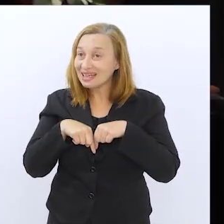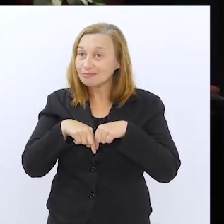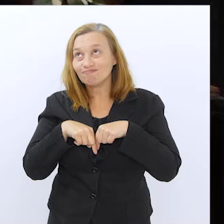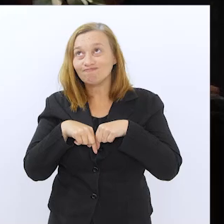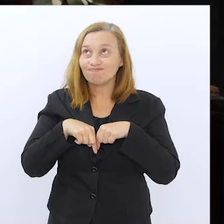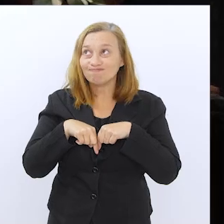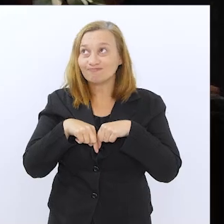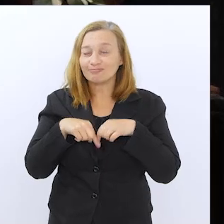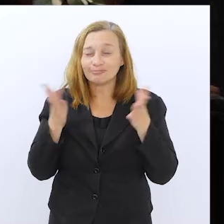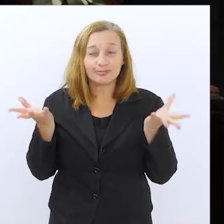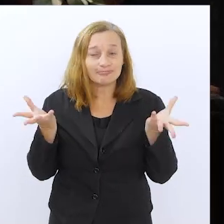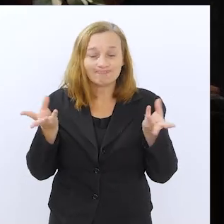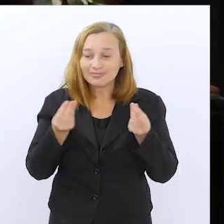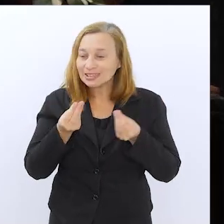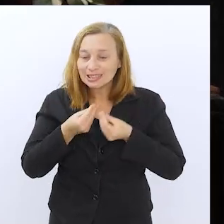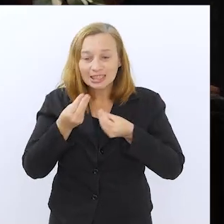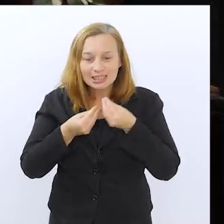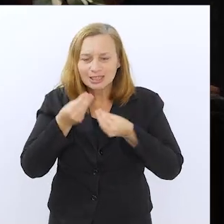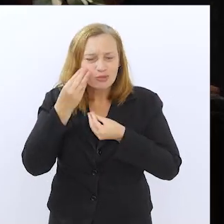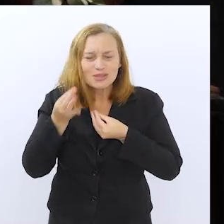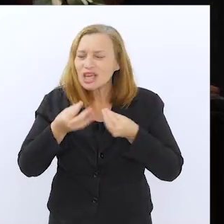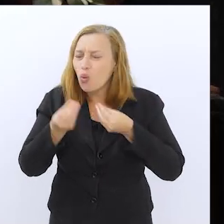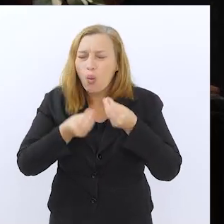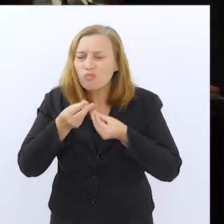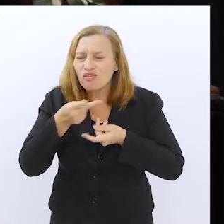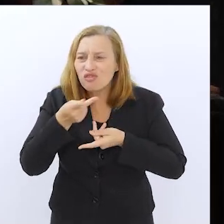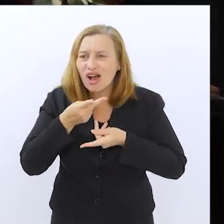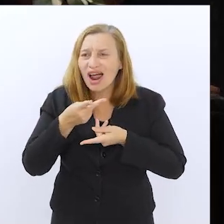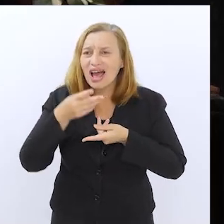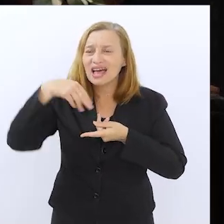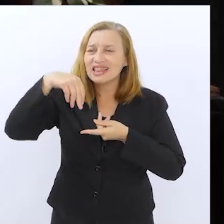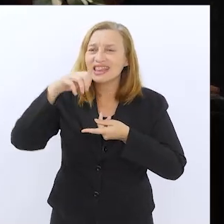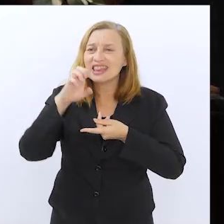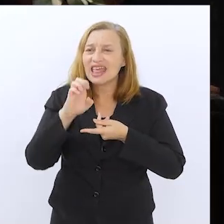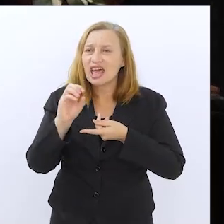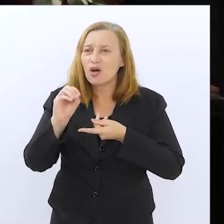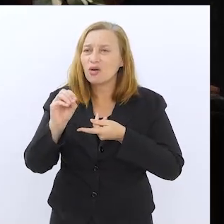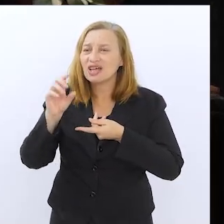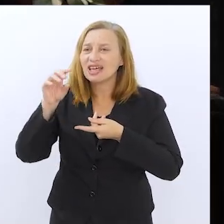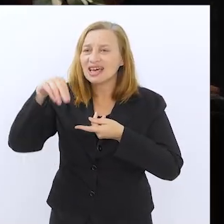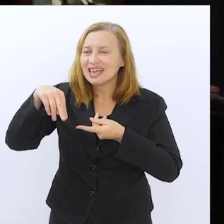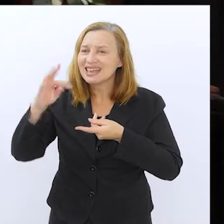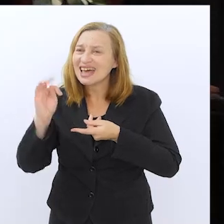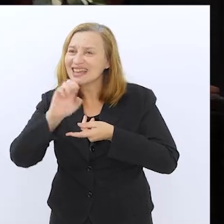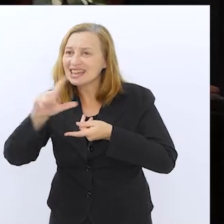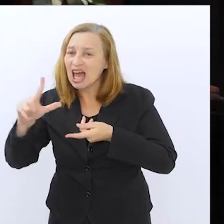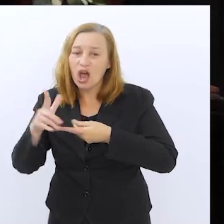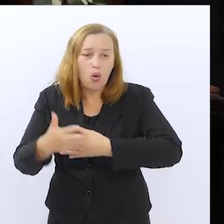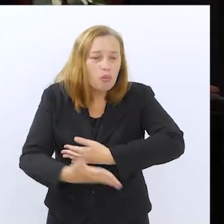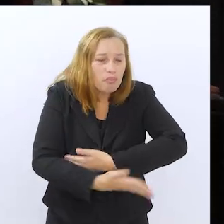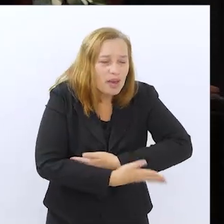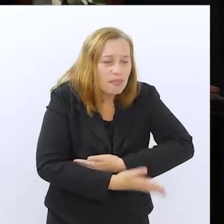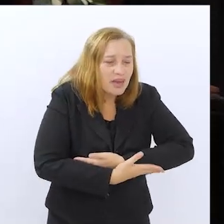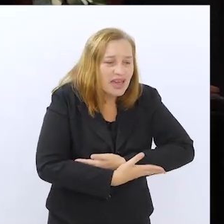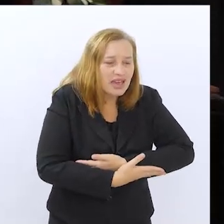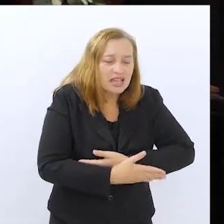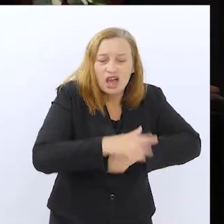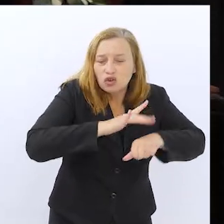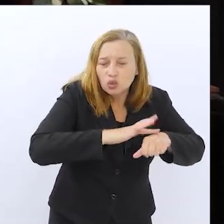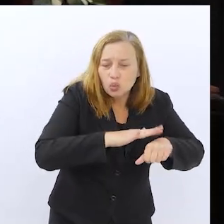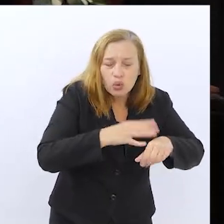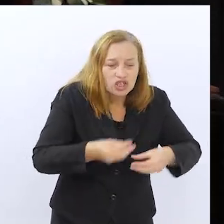de uma sala de, não sei como dizer, de uma neonatal, onde o bebê estava